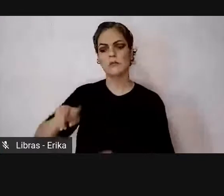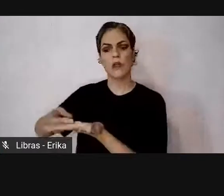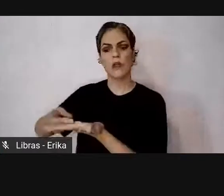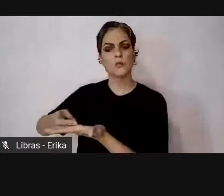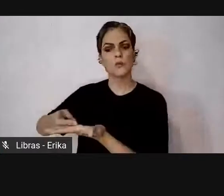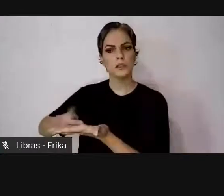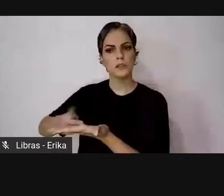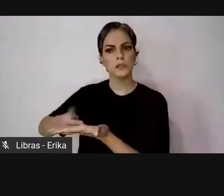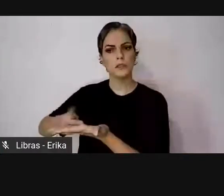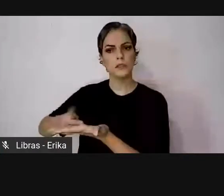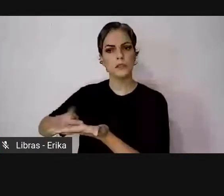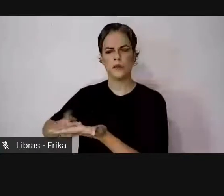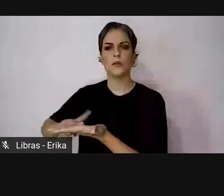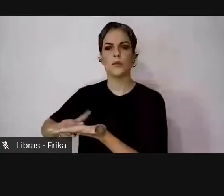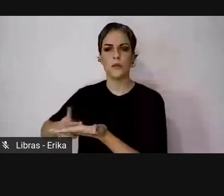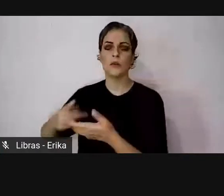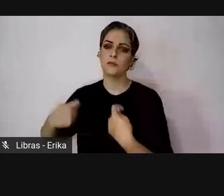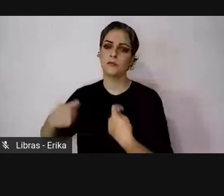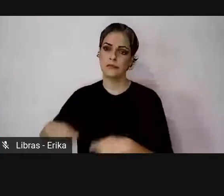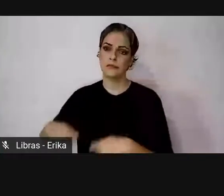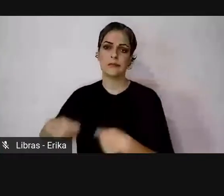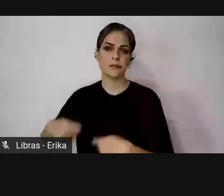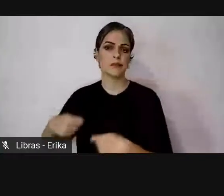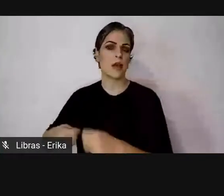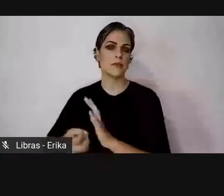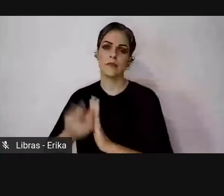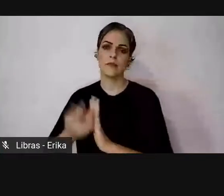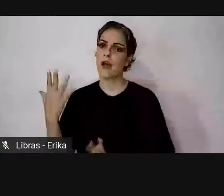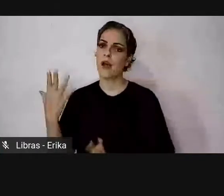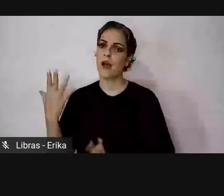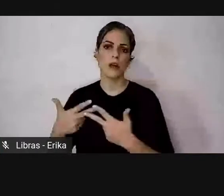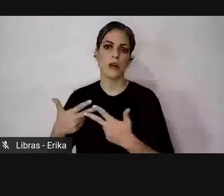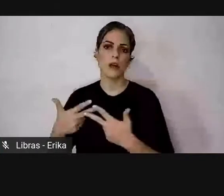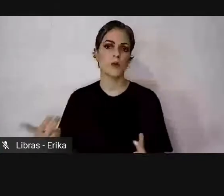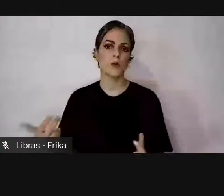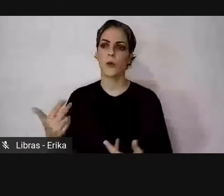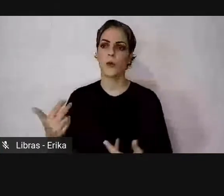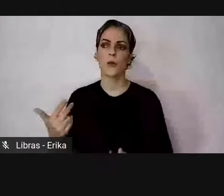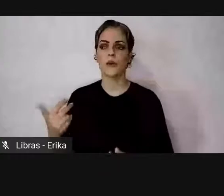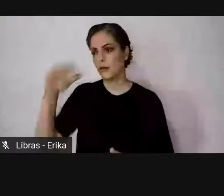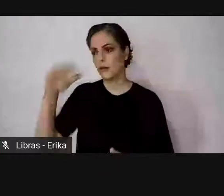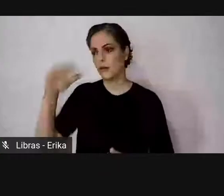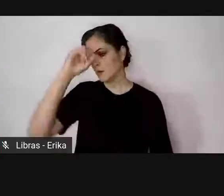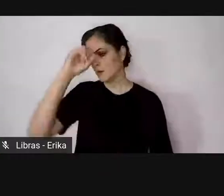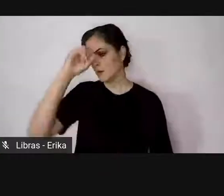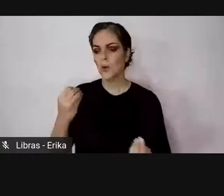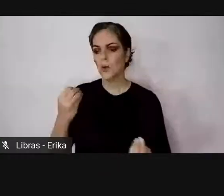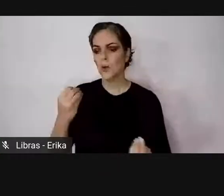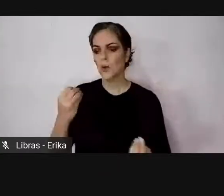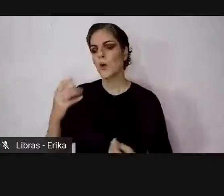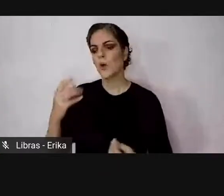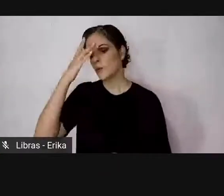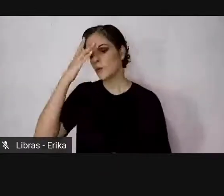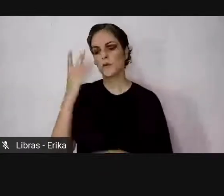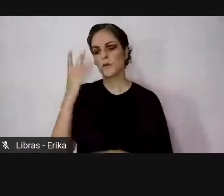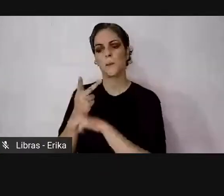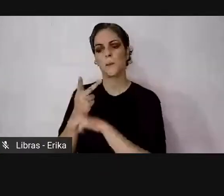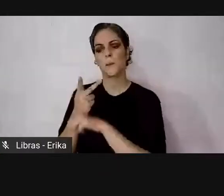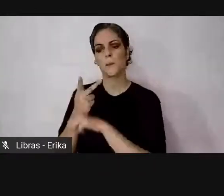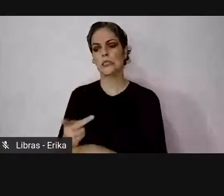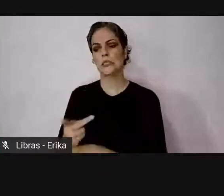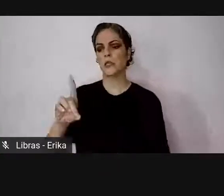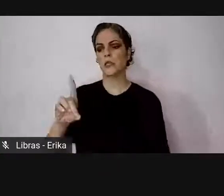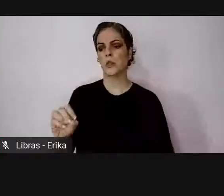como o domínio, como diminuir o vocabulário, várias questões de otimização. Então, aí